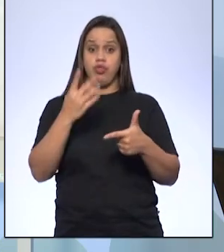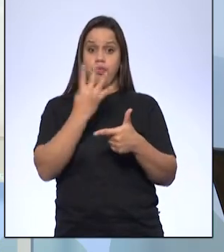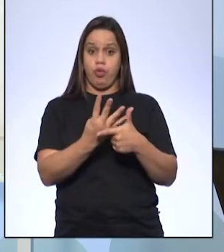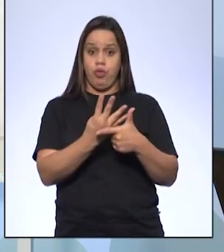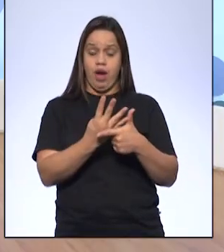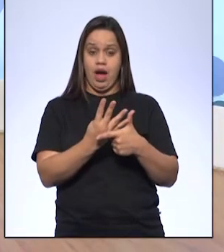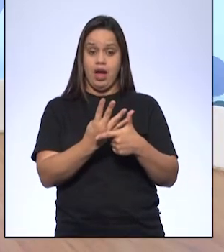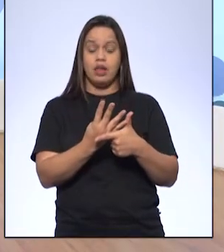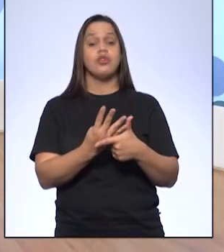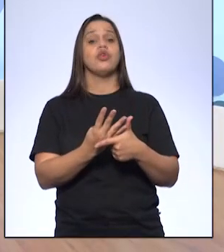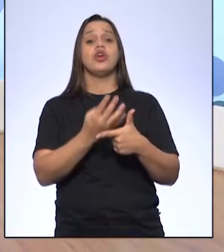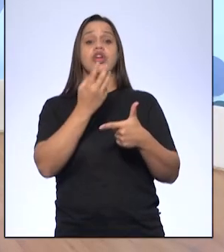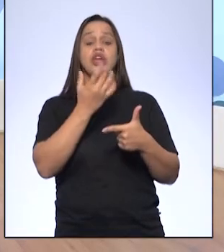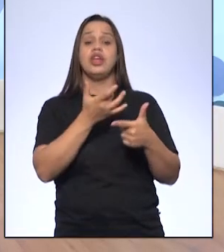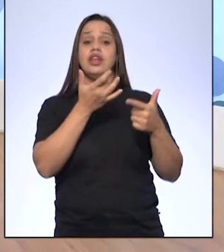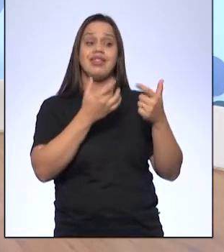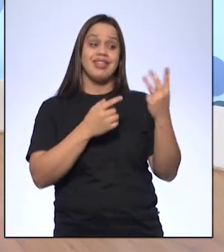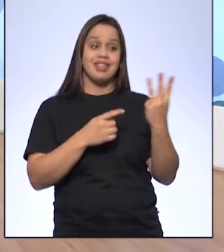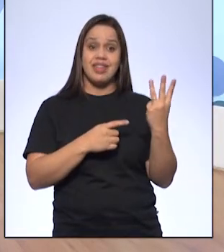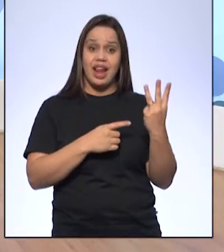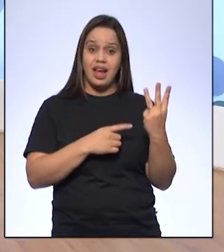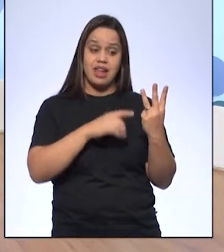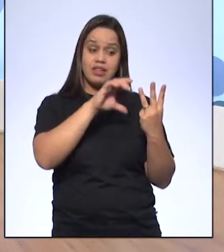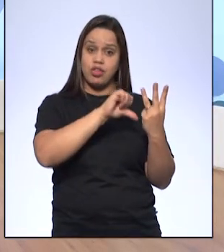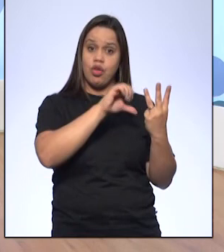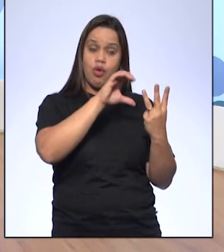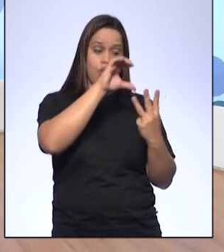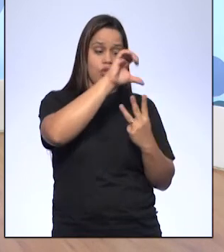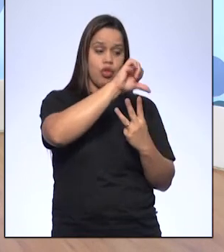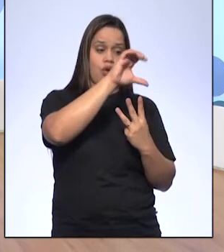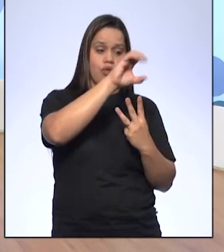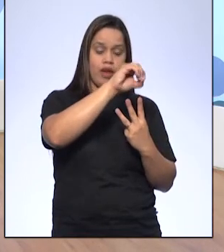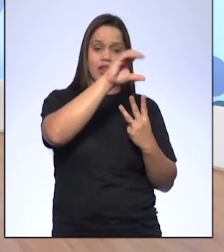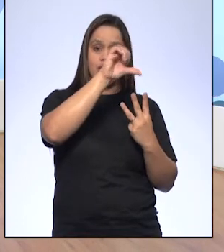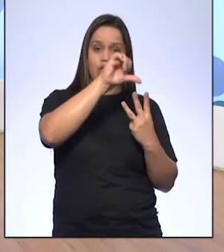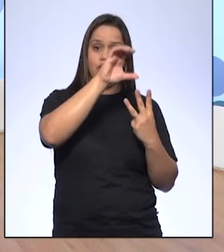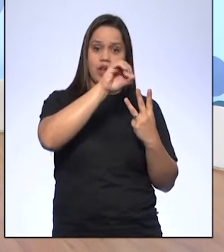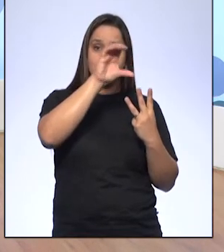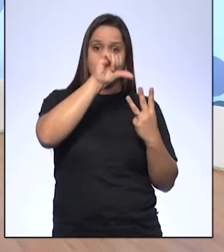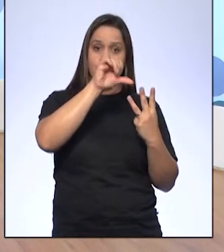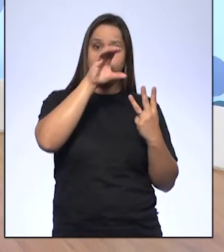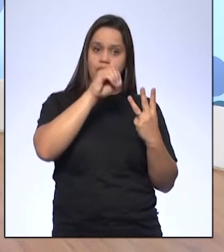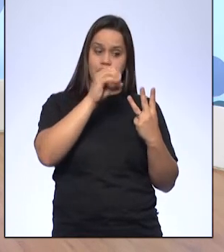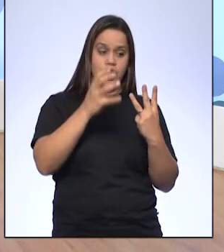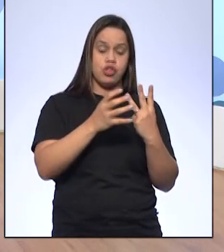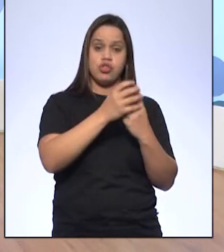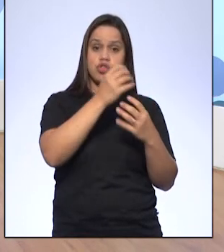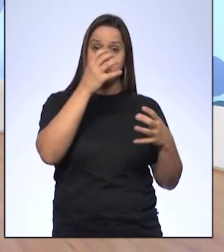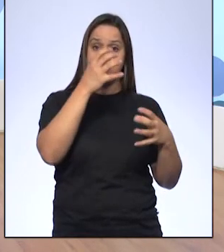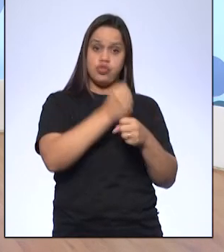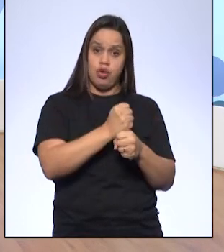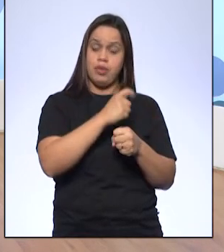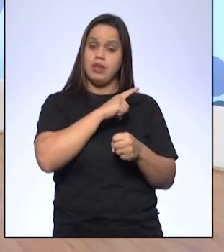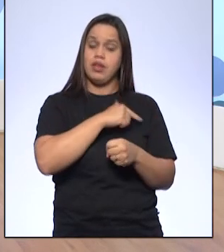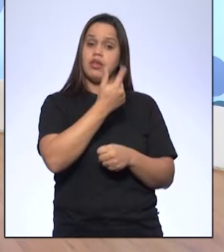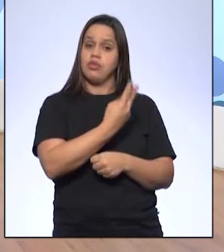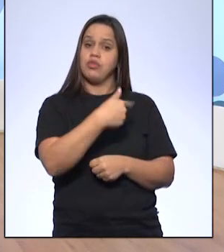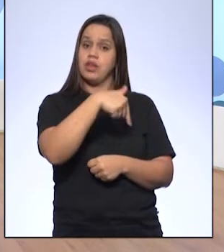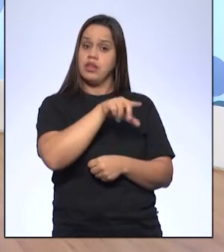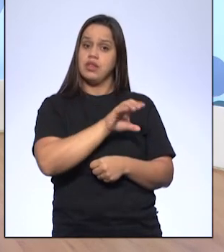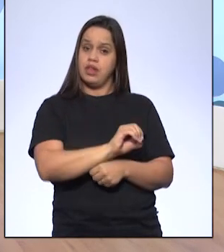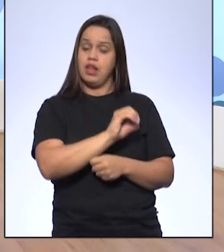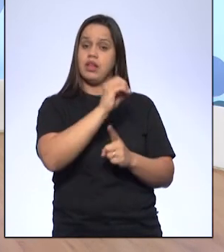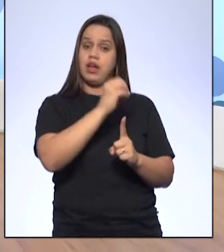90 graus cada uma. Sim. Se eu somar essas três partes, eu tenho os 270 graus que